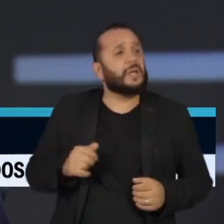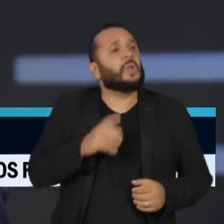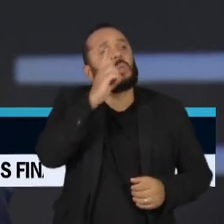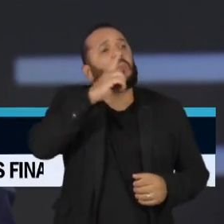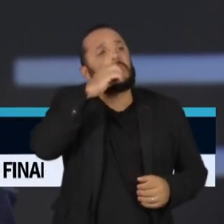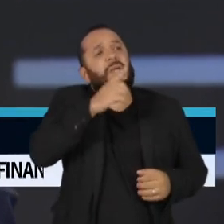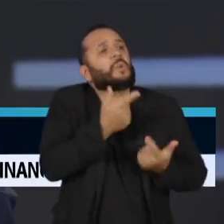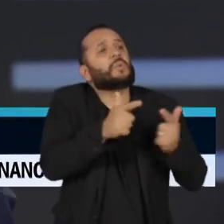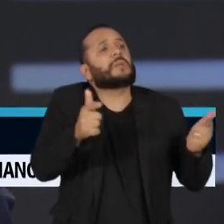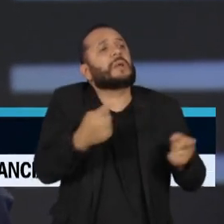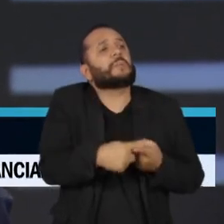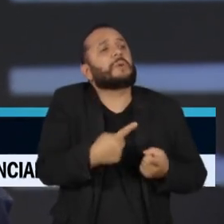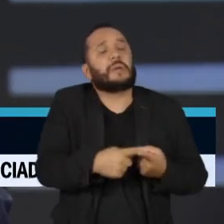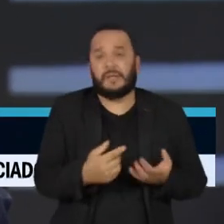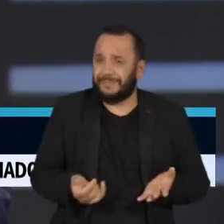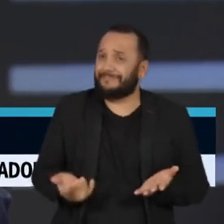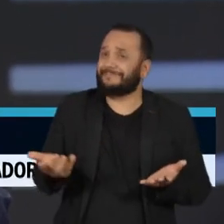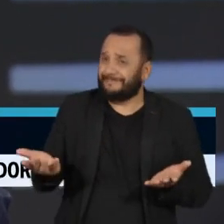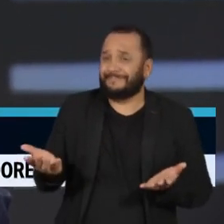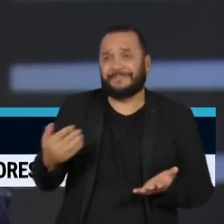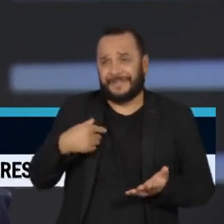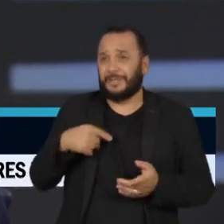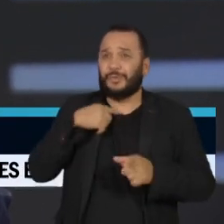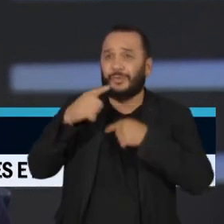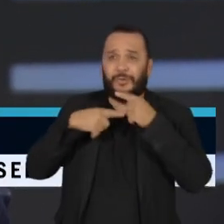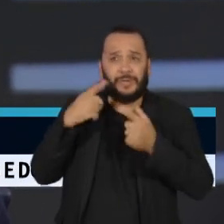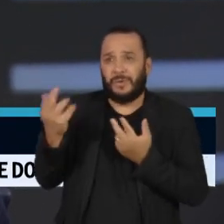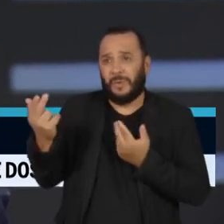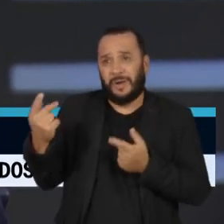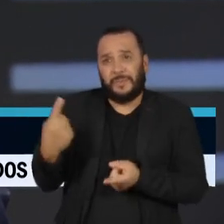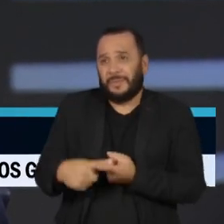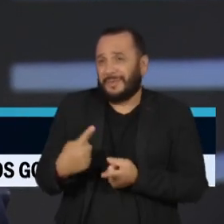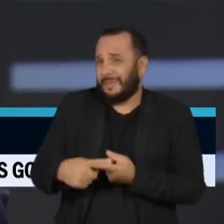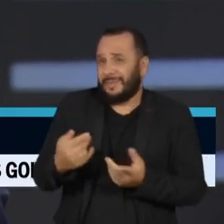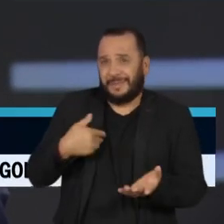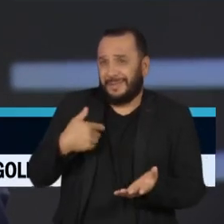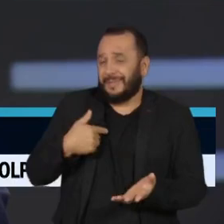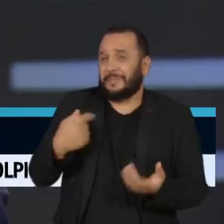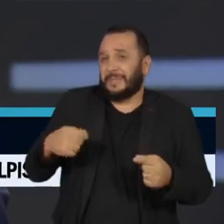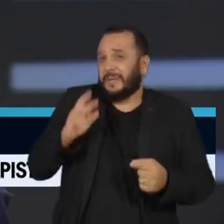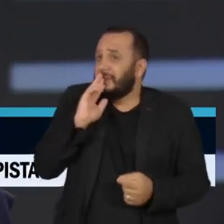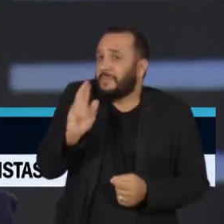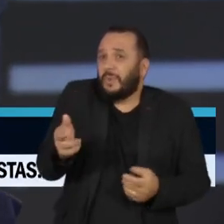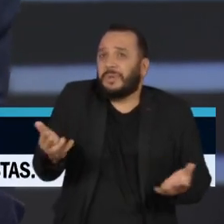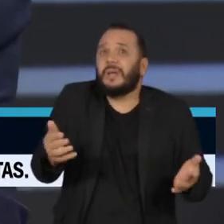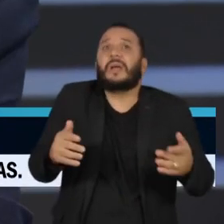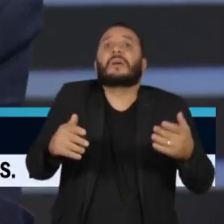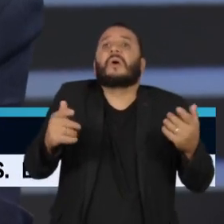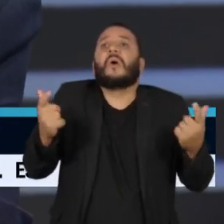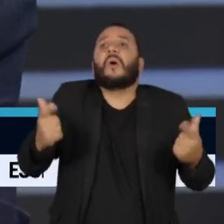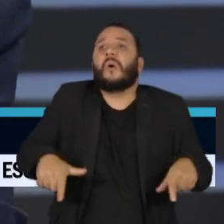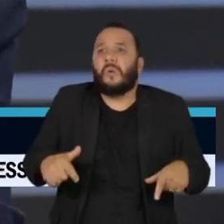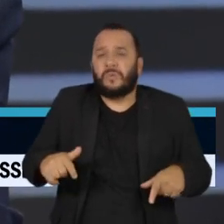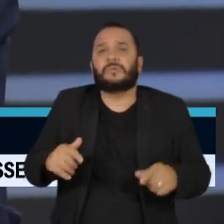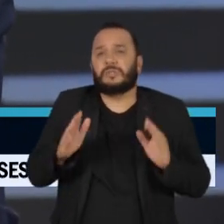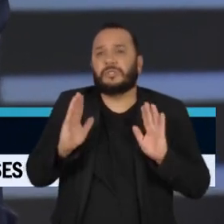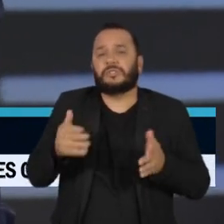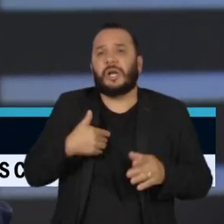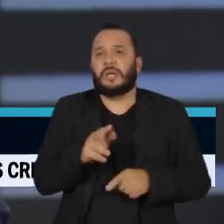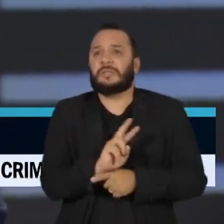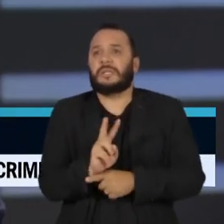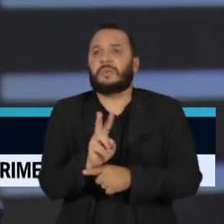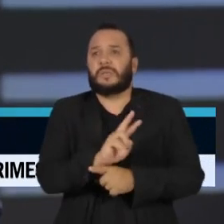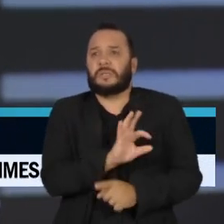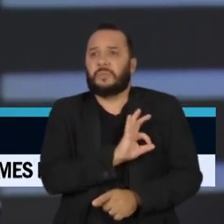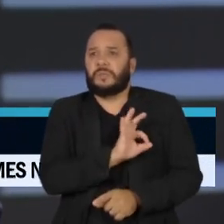sendo desenvolvidos é em Brasília a deve tem que responder a questão central onde estava o Batalhão da Guarda presidencial